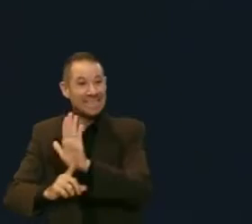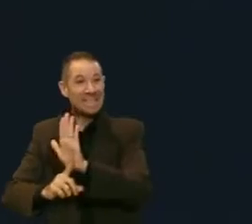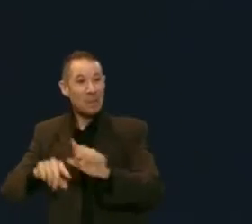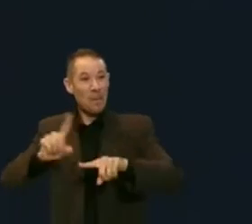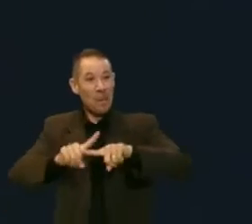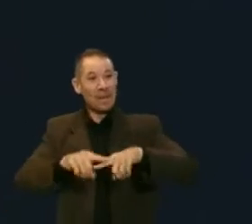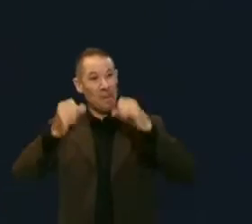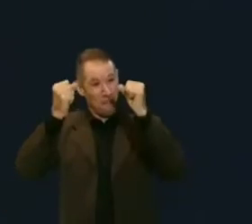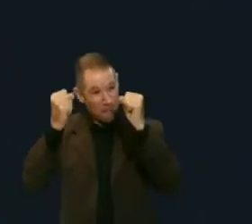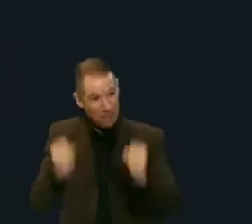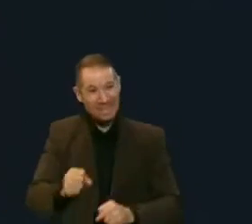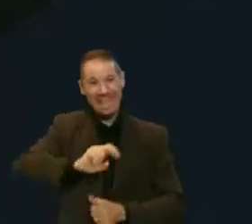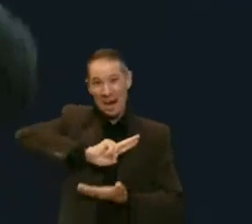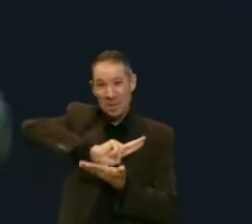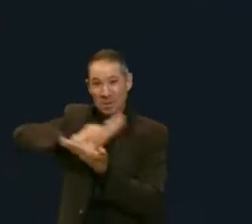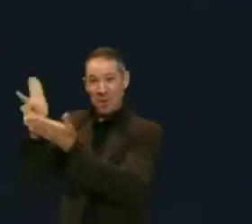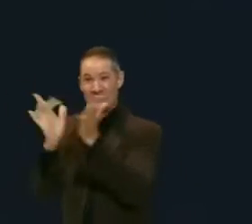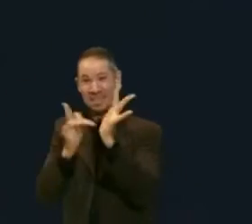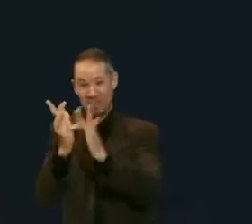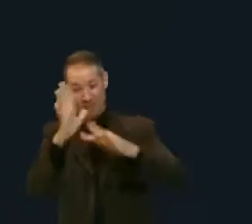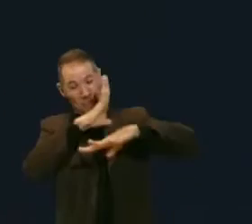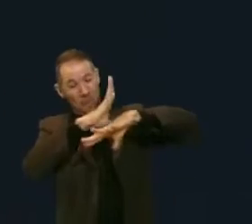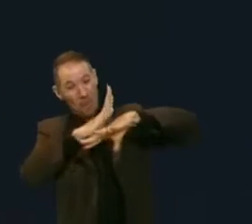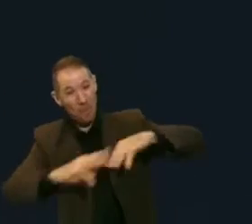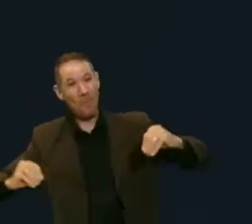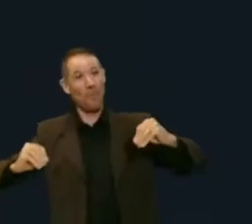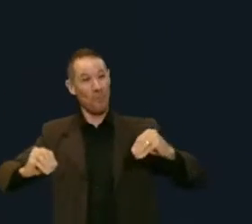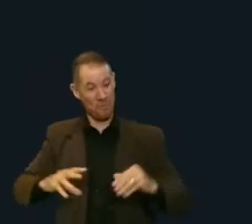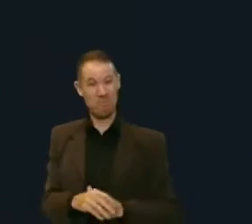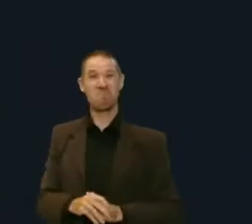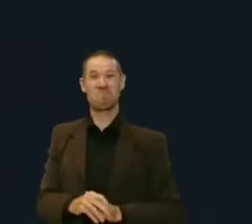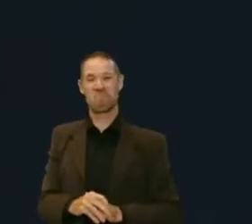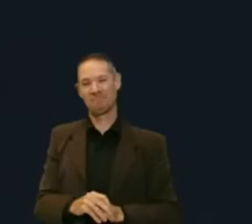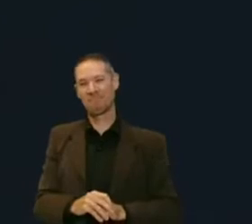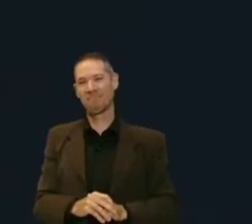há poder no nome de Jesus para curar.